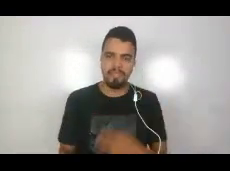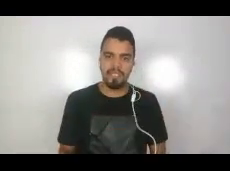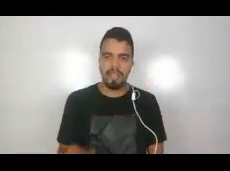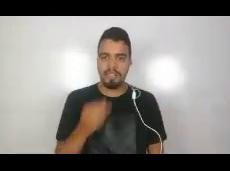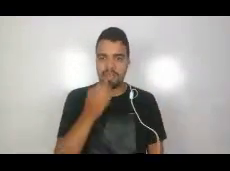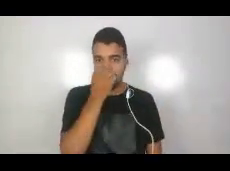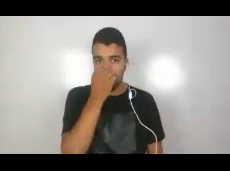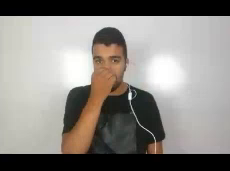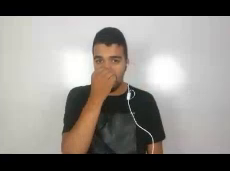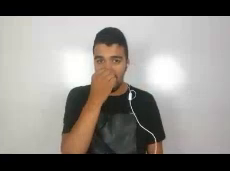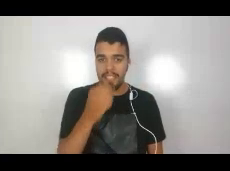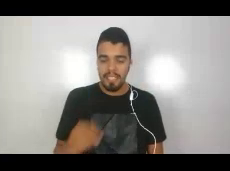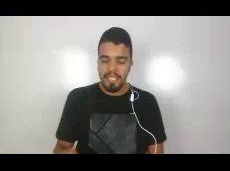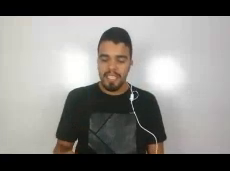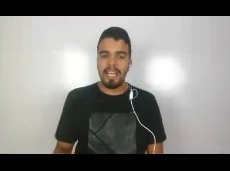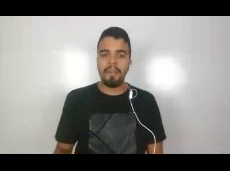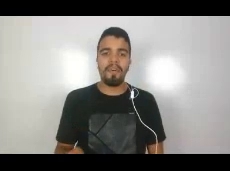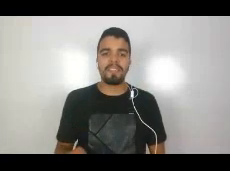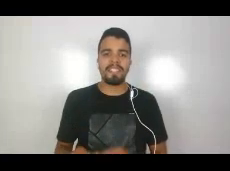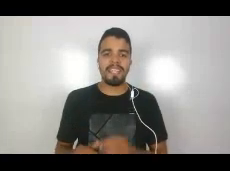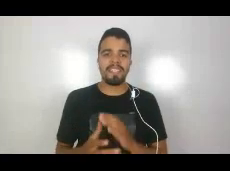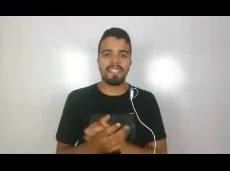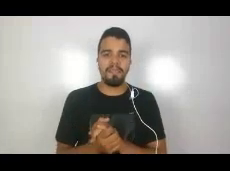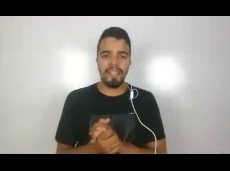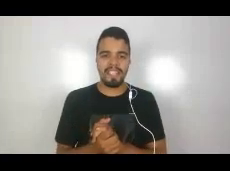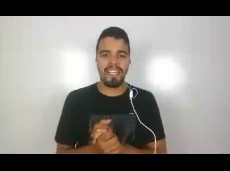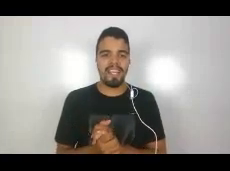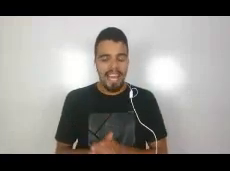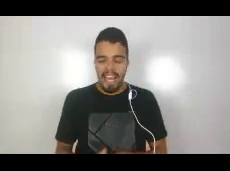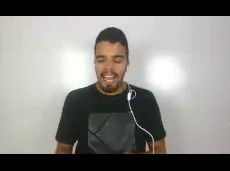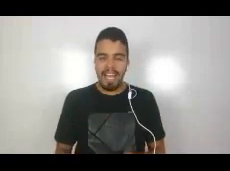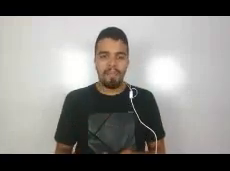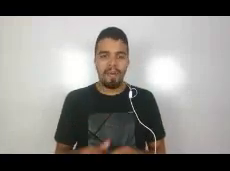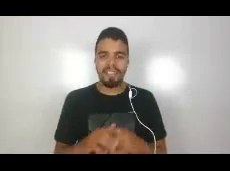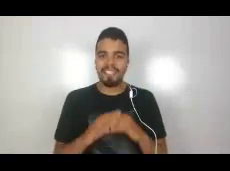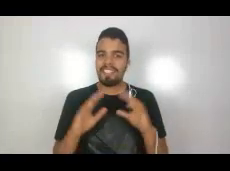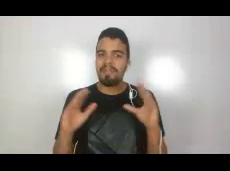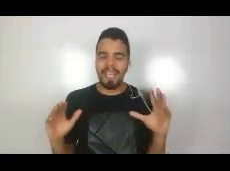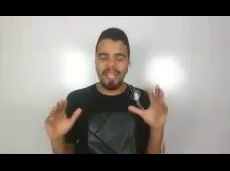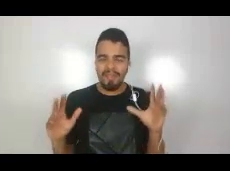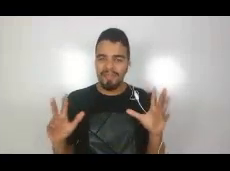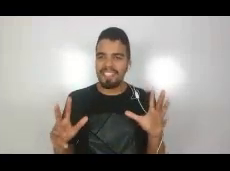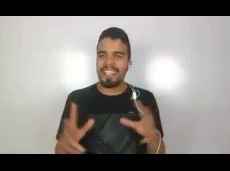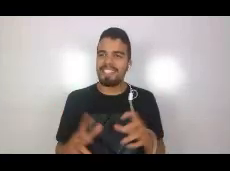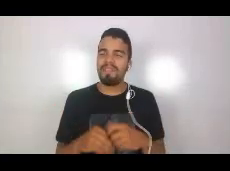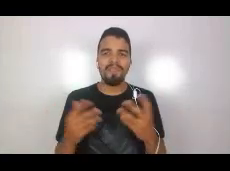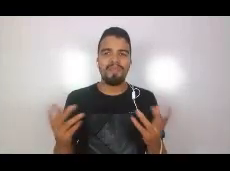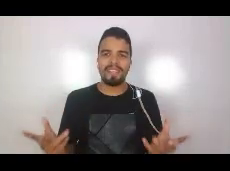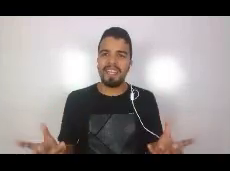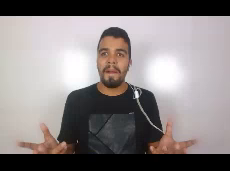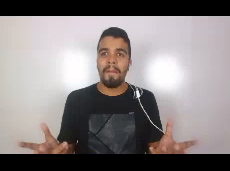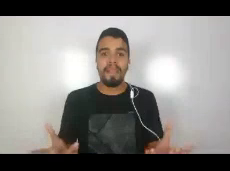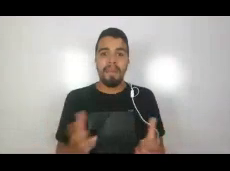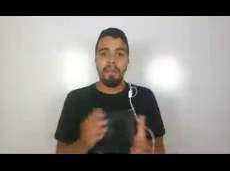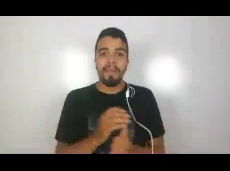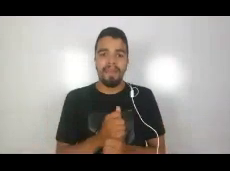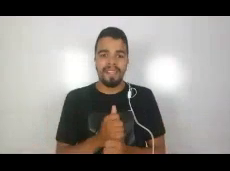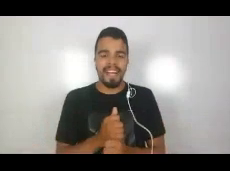apenas em 2 unidades. E a importância dessa disciplina? A importância da disciplina são inúmeras,